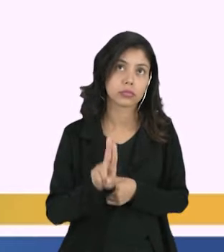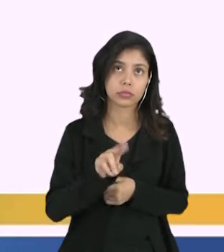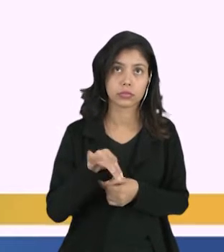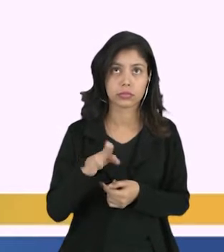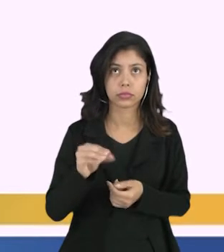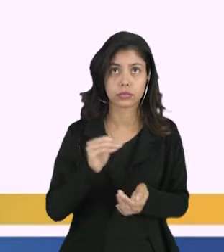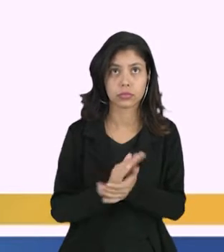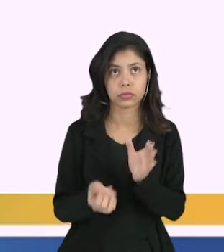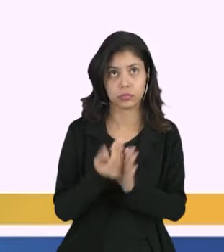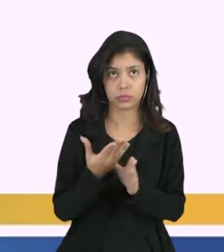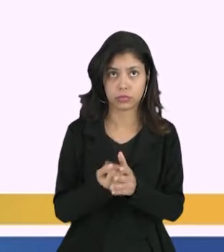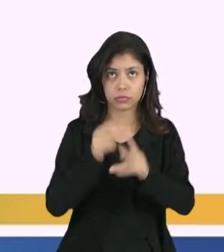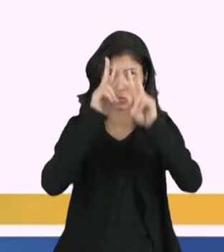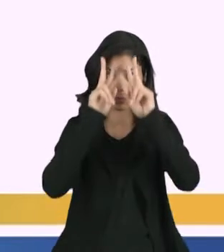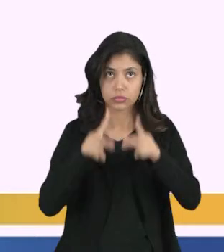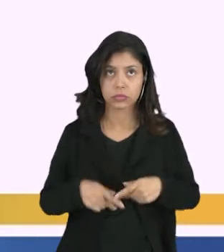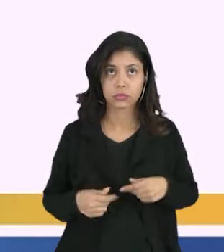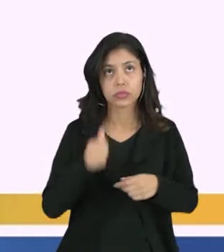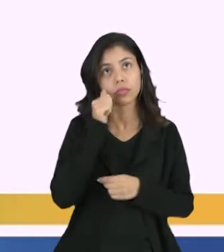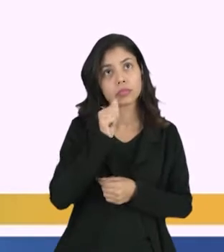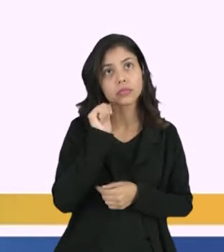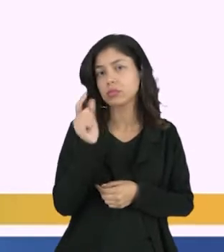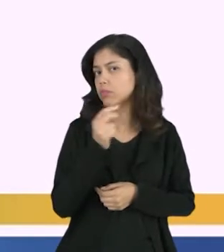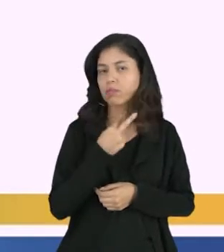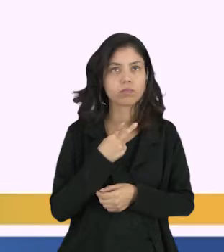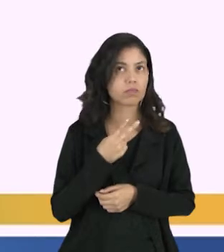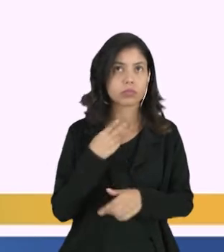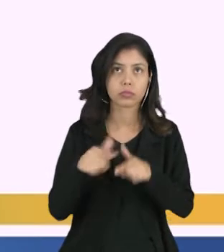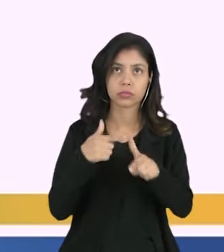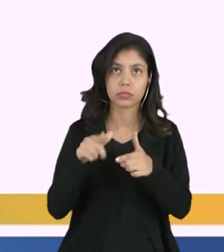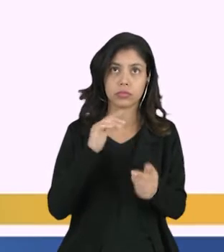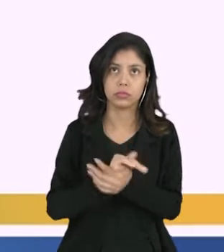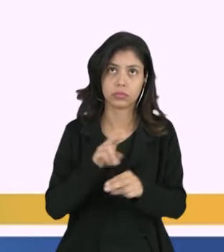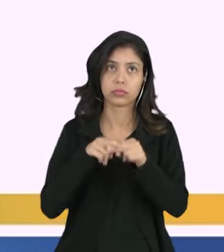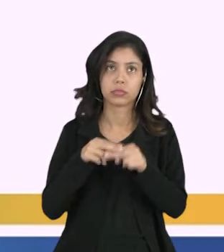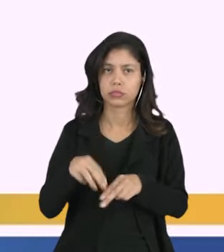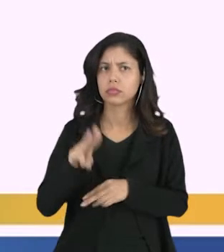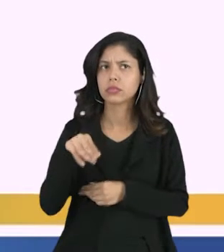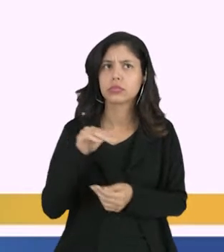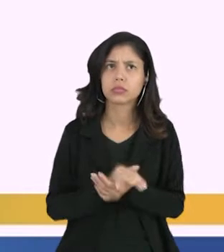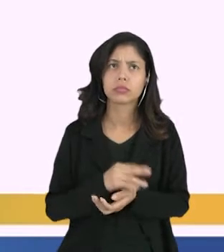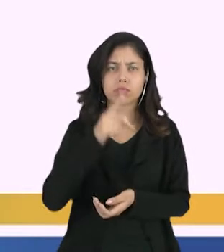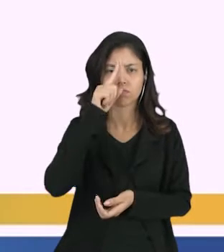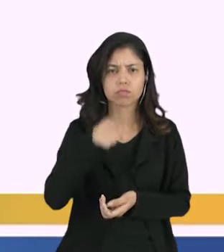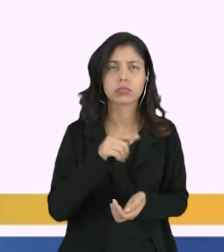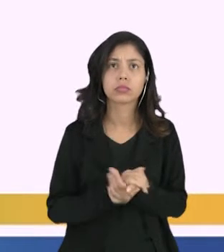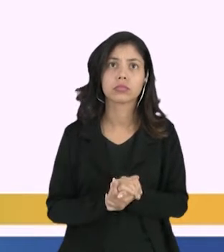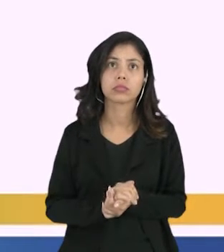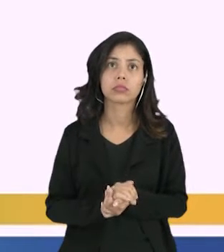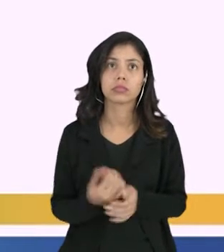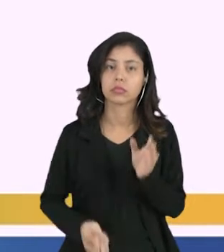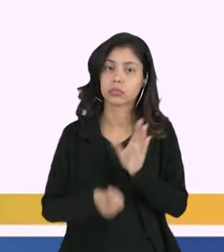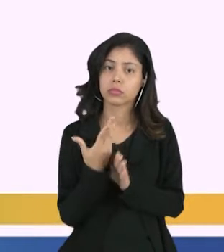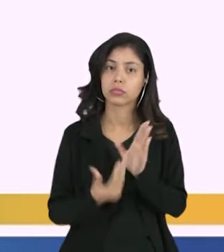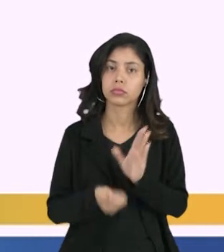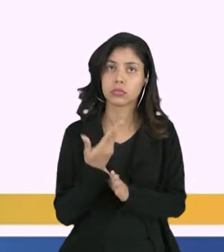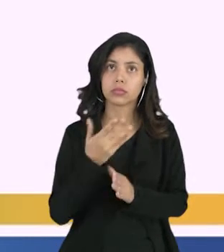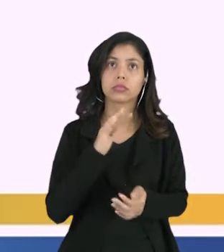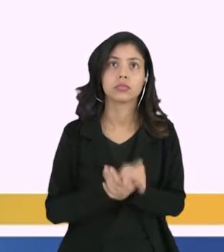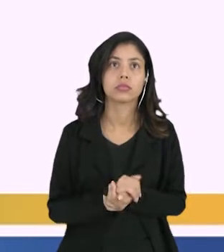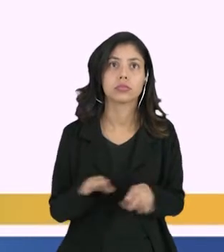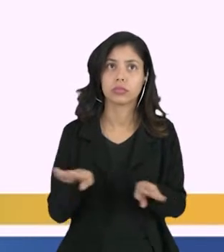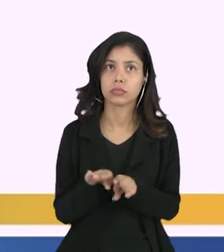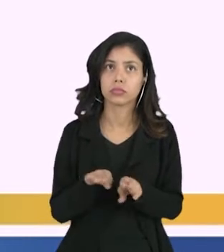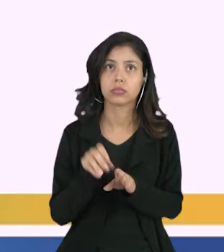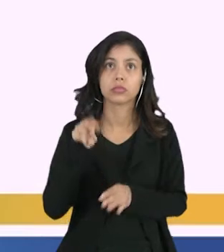meios de produção, os homens e mulheres não podem trabalhar. Por isso Quem domina os meios de produção